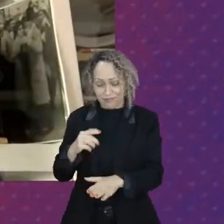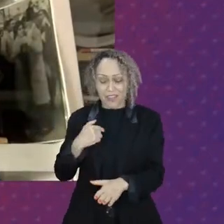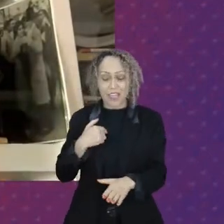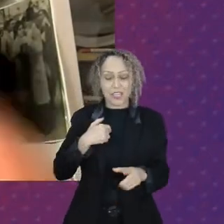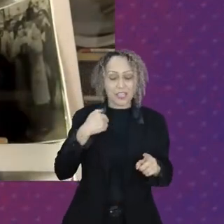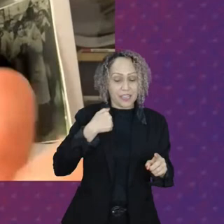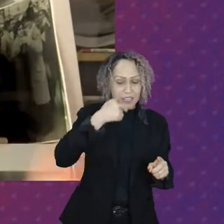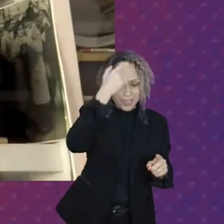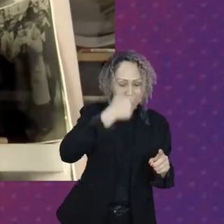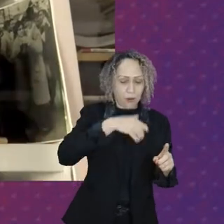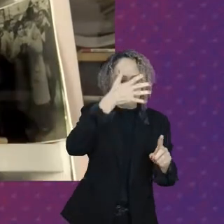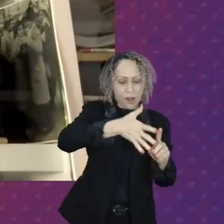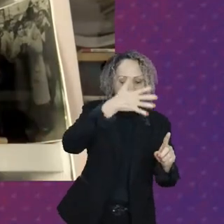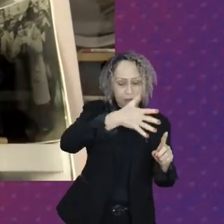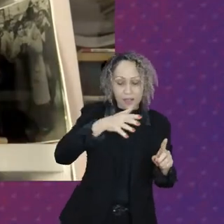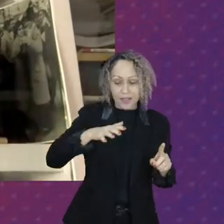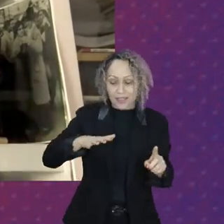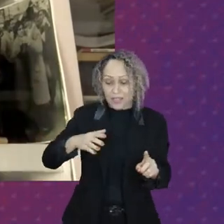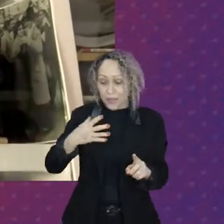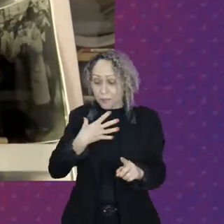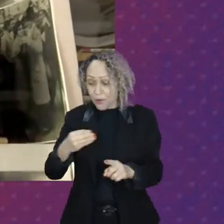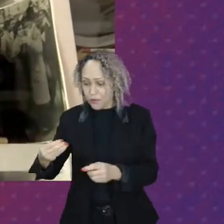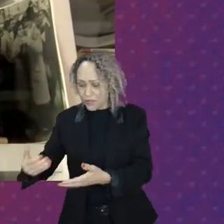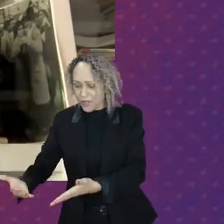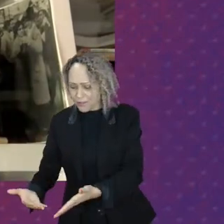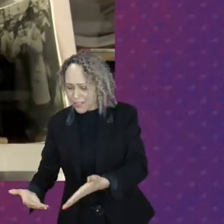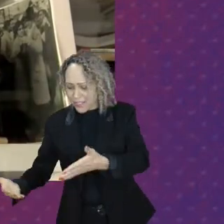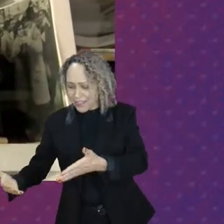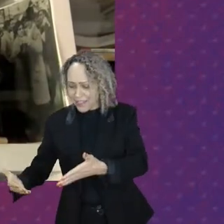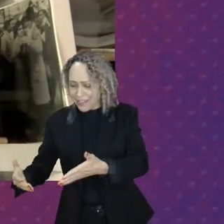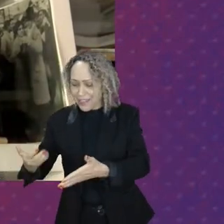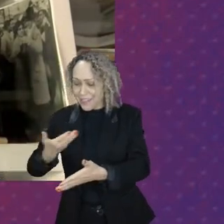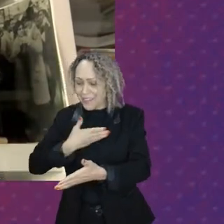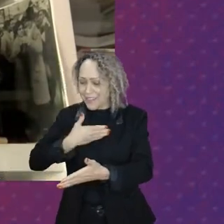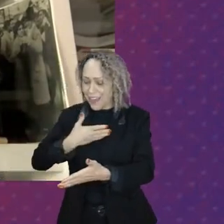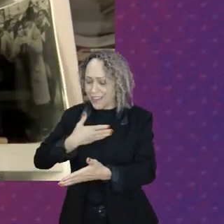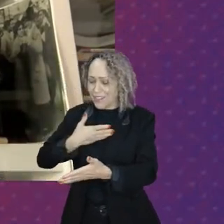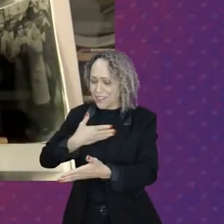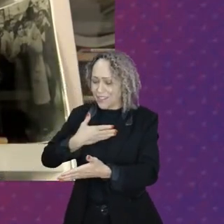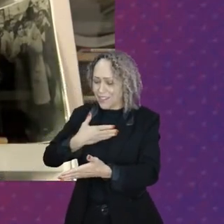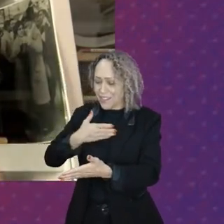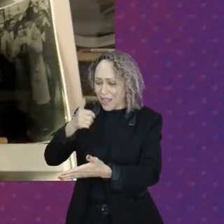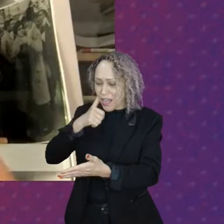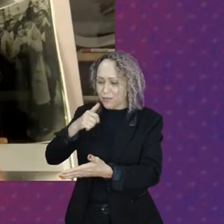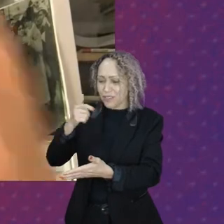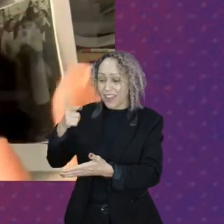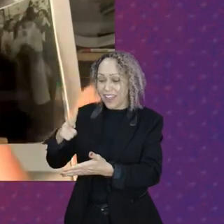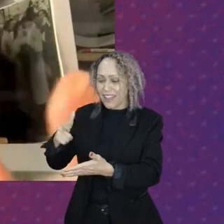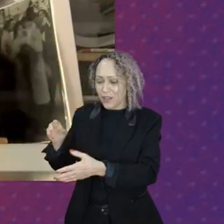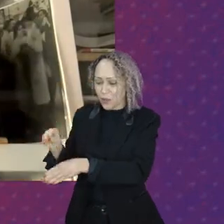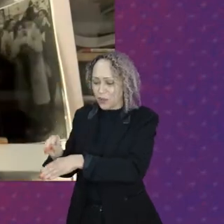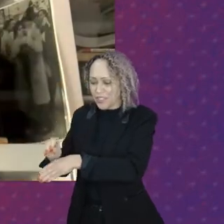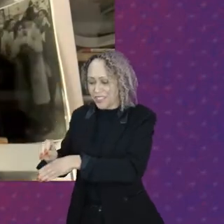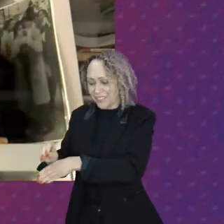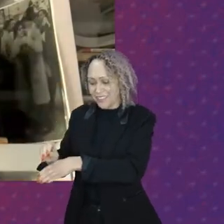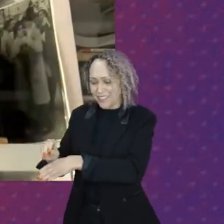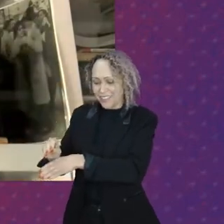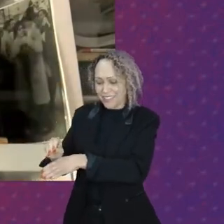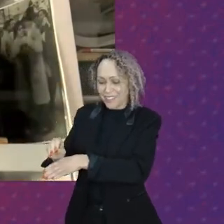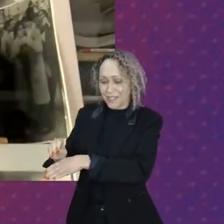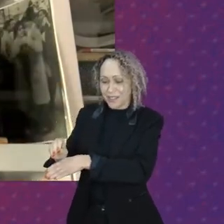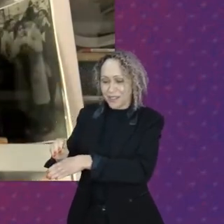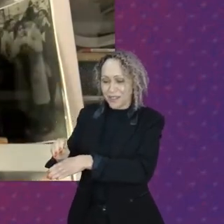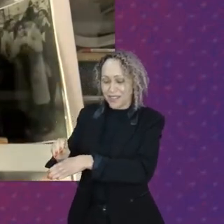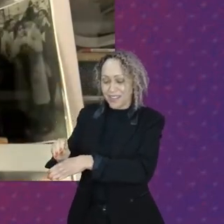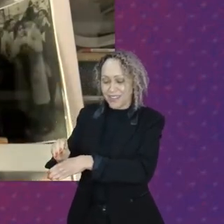nós essas práticas solidárias. há uma frase que é muito repetida, né, de que quando